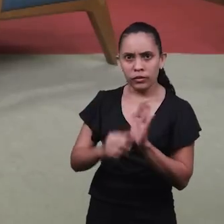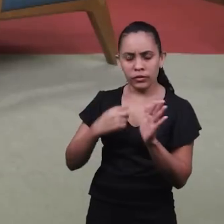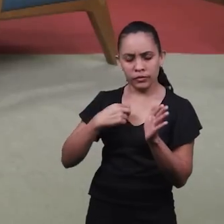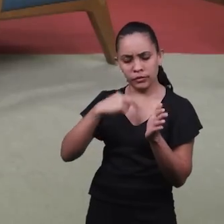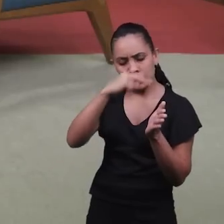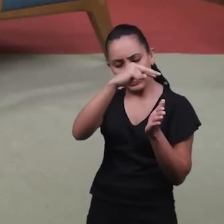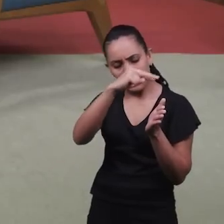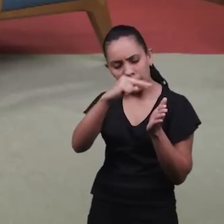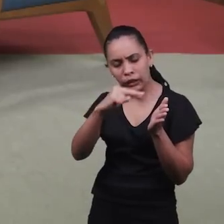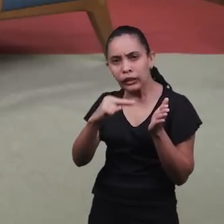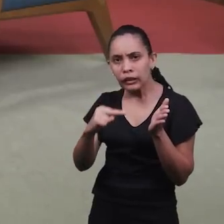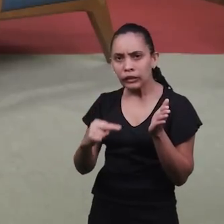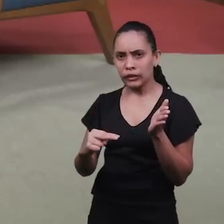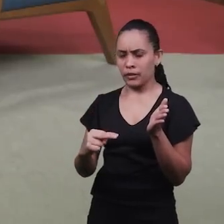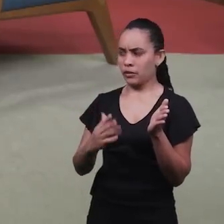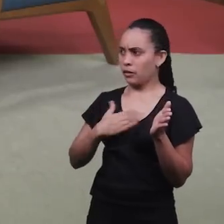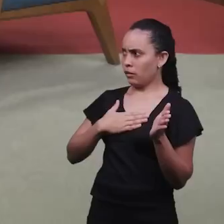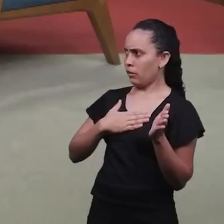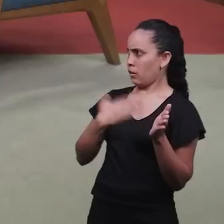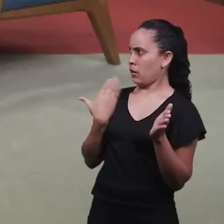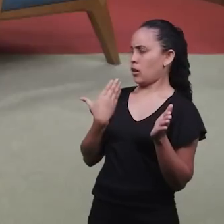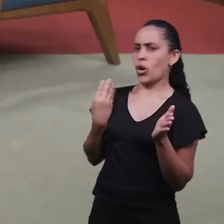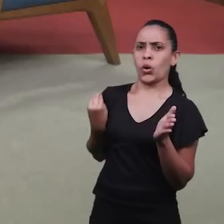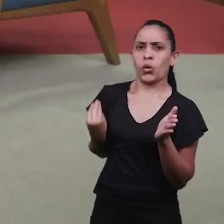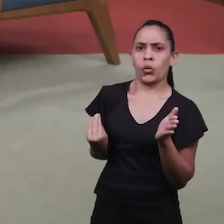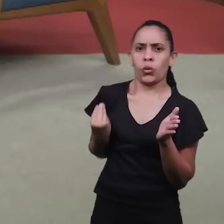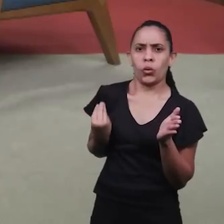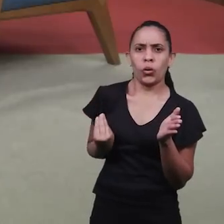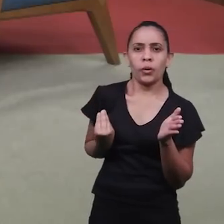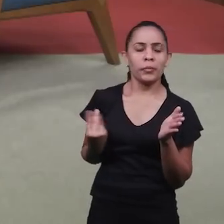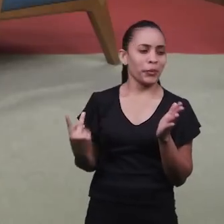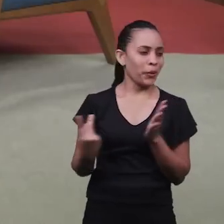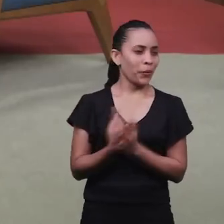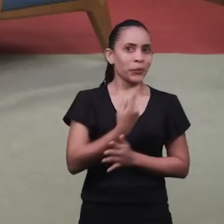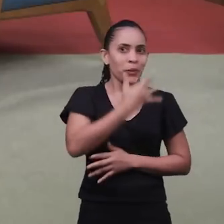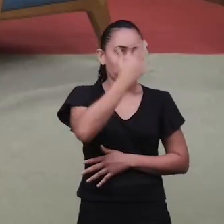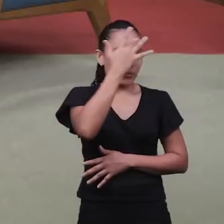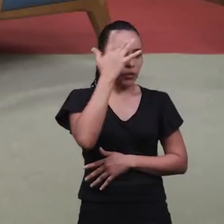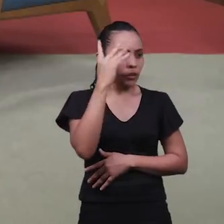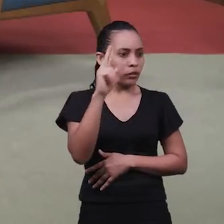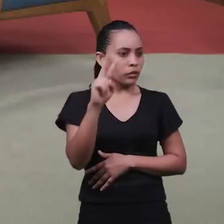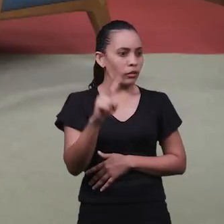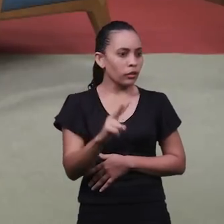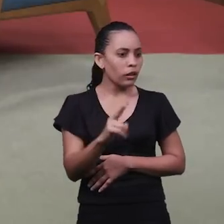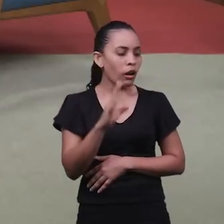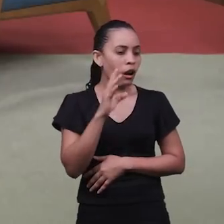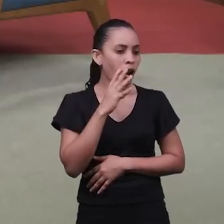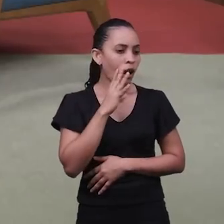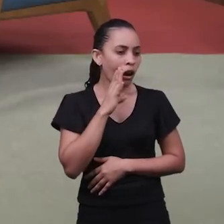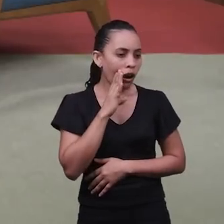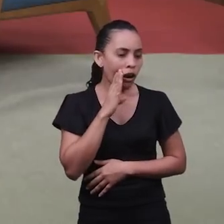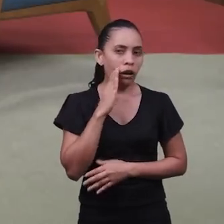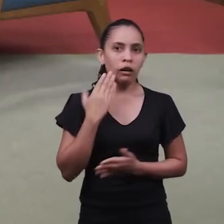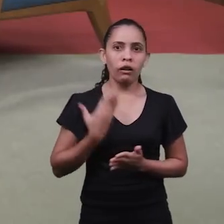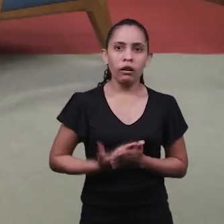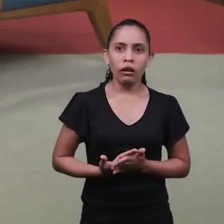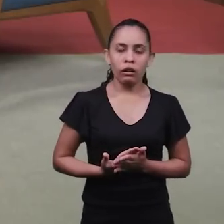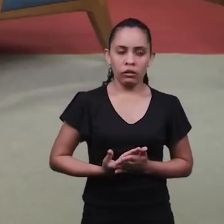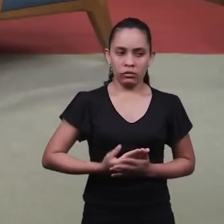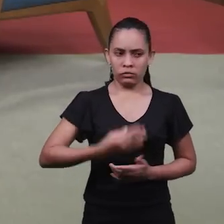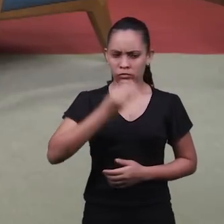texto, esse versículo, às vezes pode até se assustar. Que, aliás, foi o que aconteceu com aqueles que ouviram quando Jesus falou. Exatamente. Né? Muitos